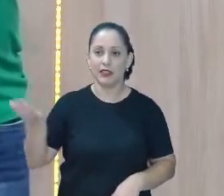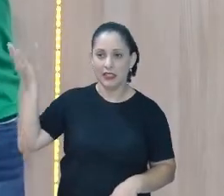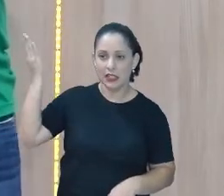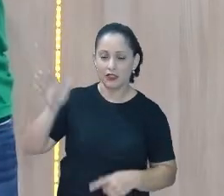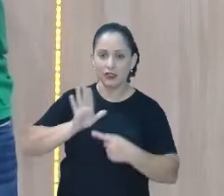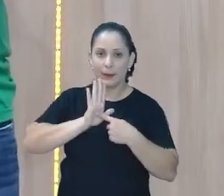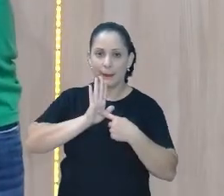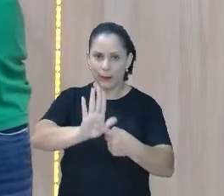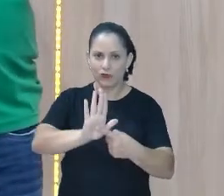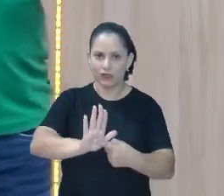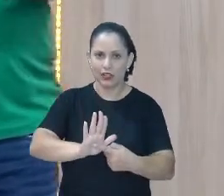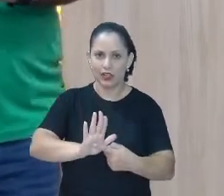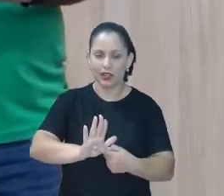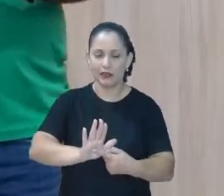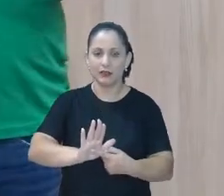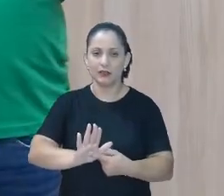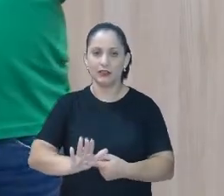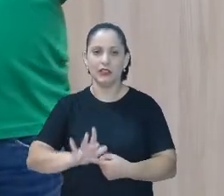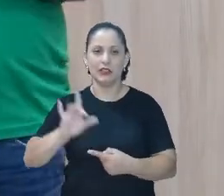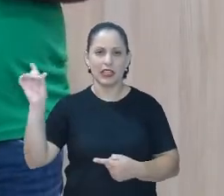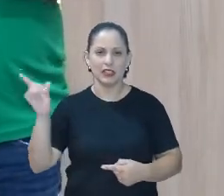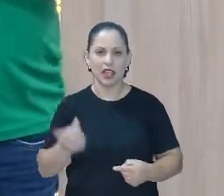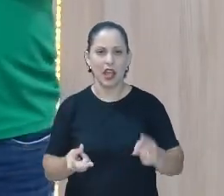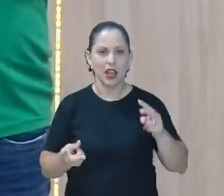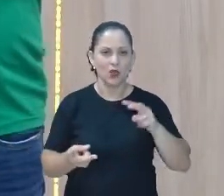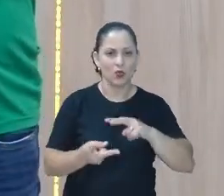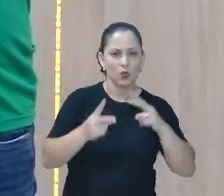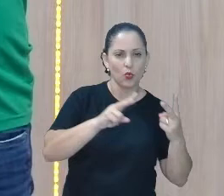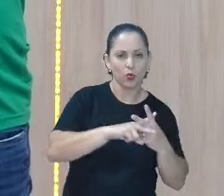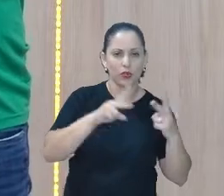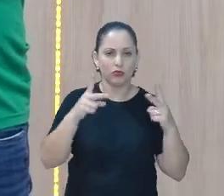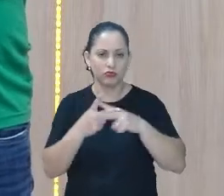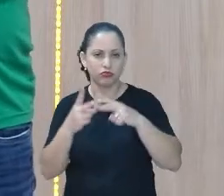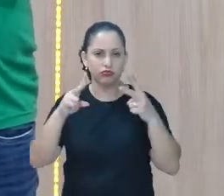encenação nas ruínas de